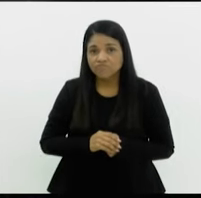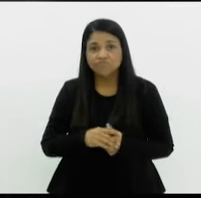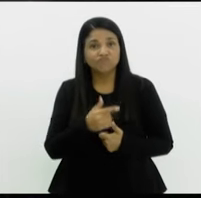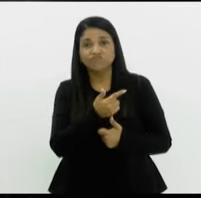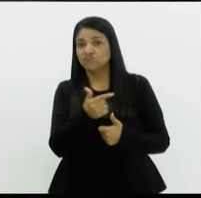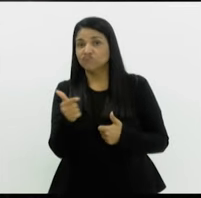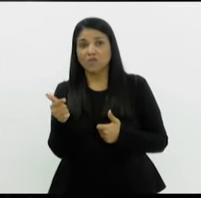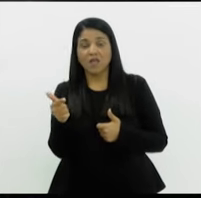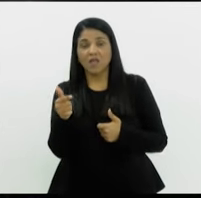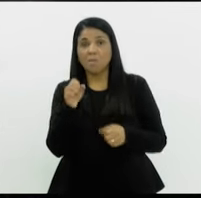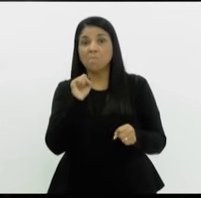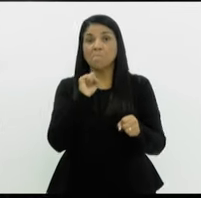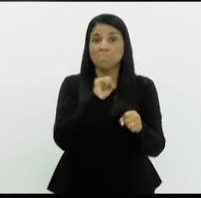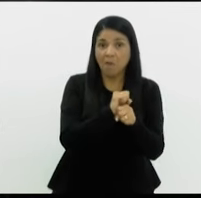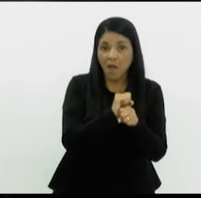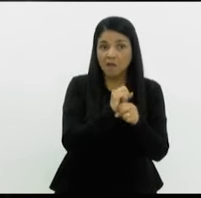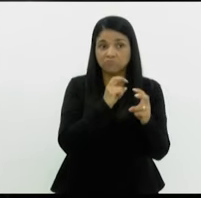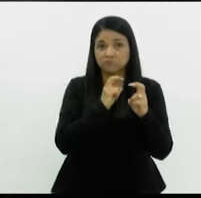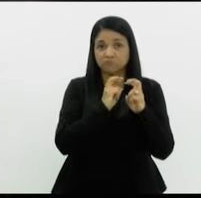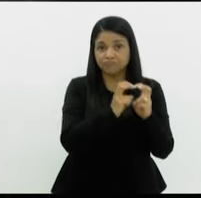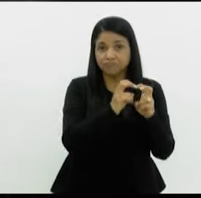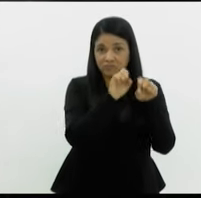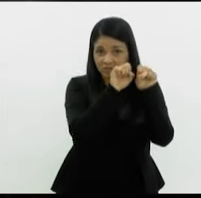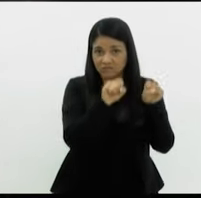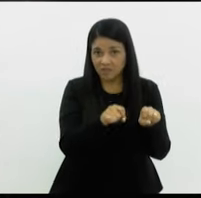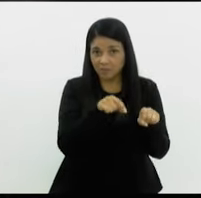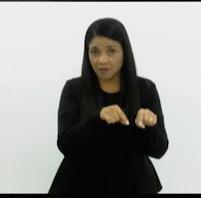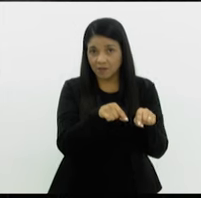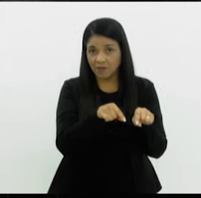Para o sistema ferroviário de passageiros?